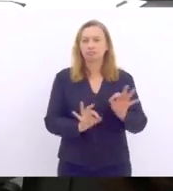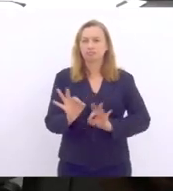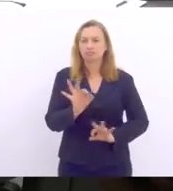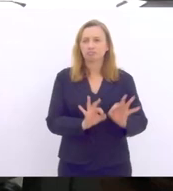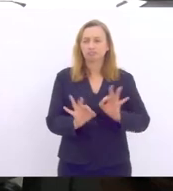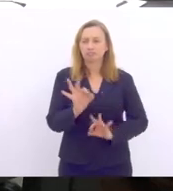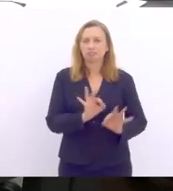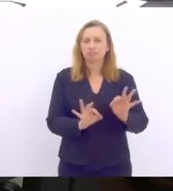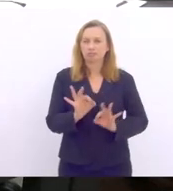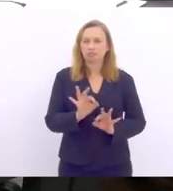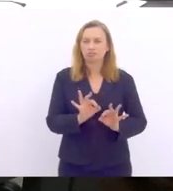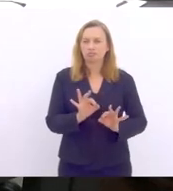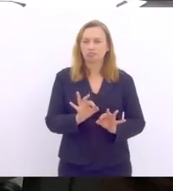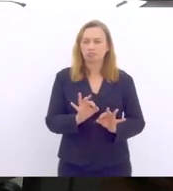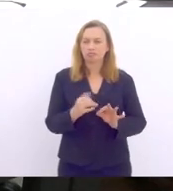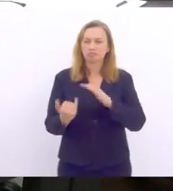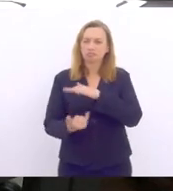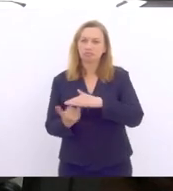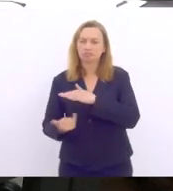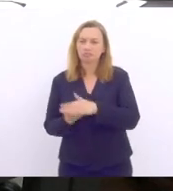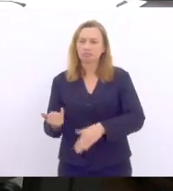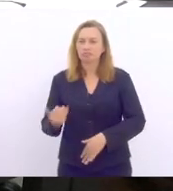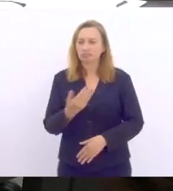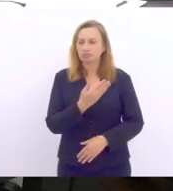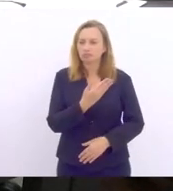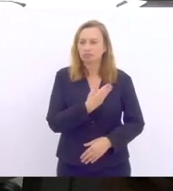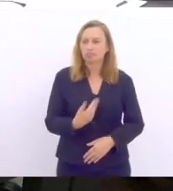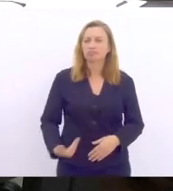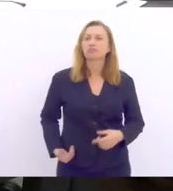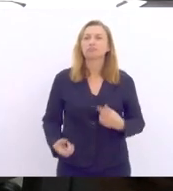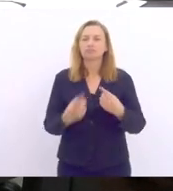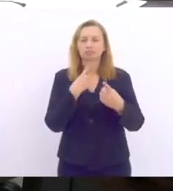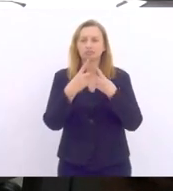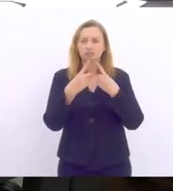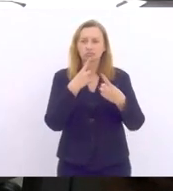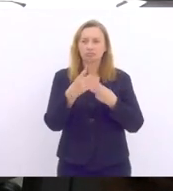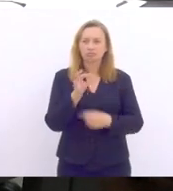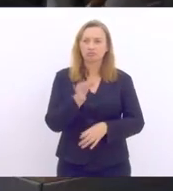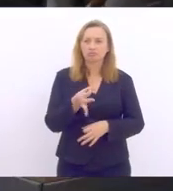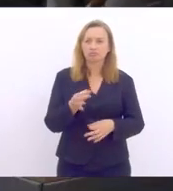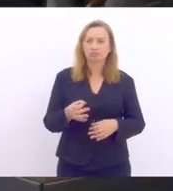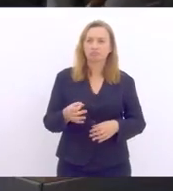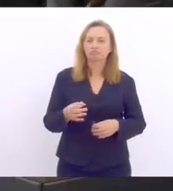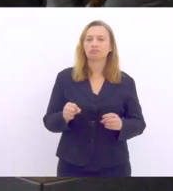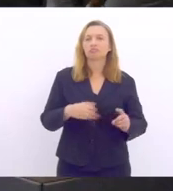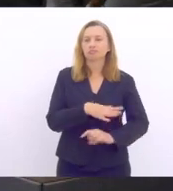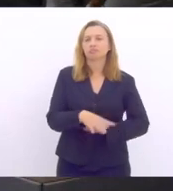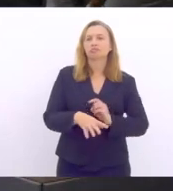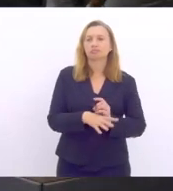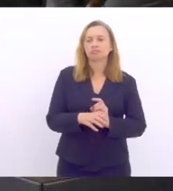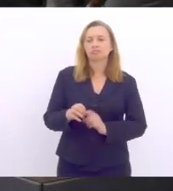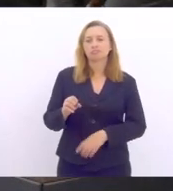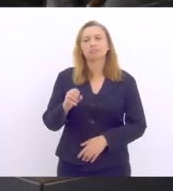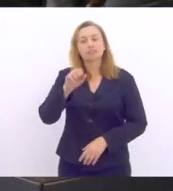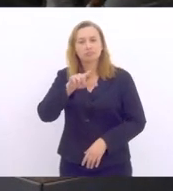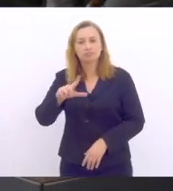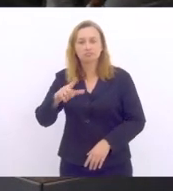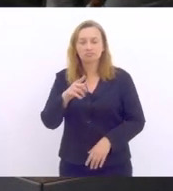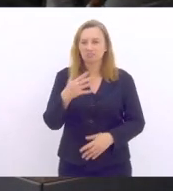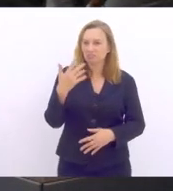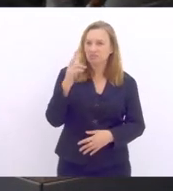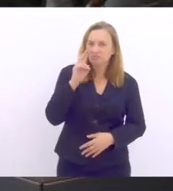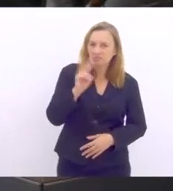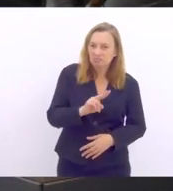organização a partir das instituições públicas e também em diálogo permanente com a sociedade civil. Não dá mais para a gente olhar